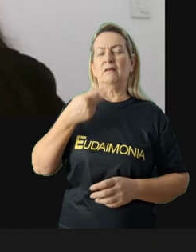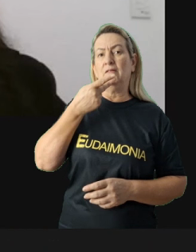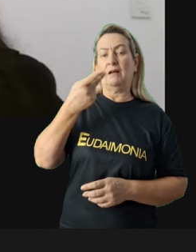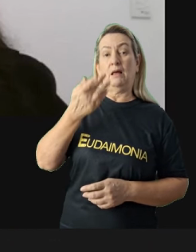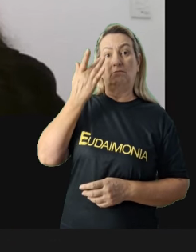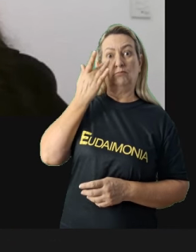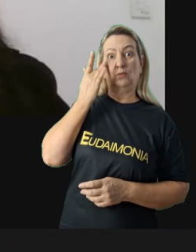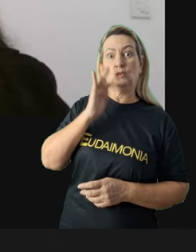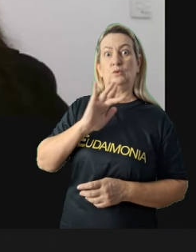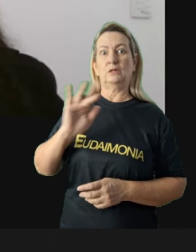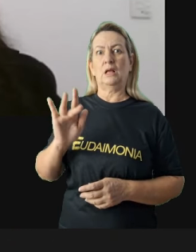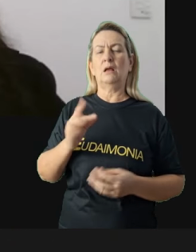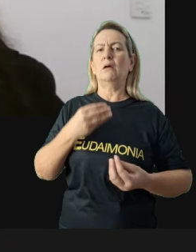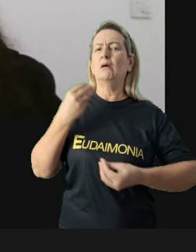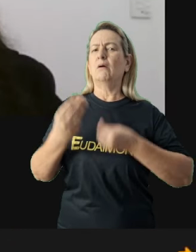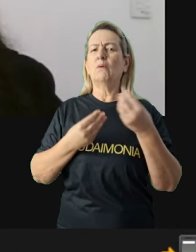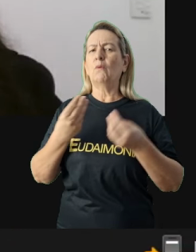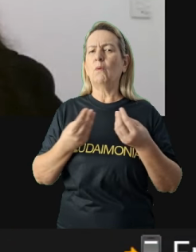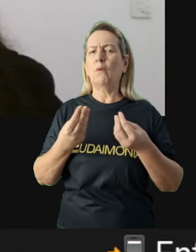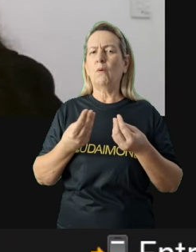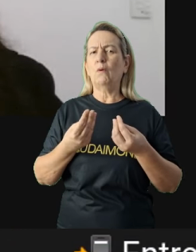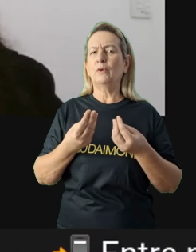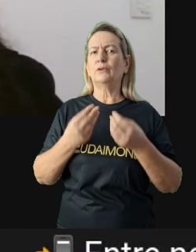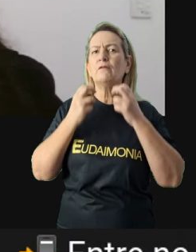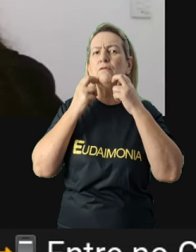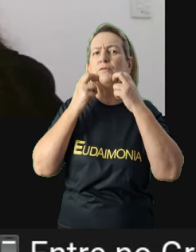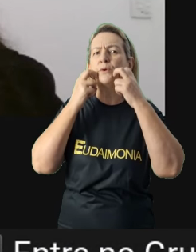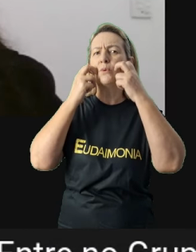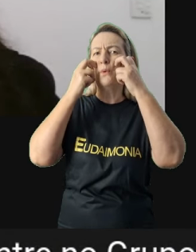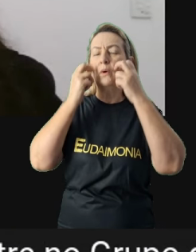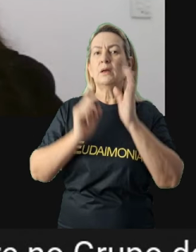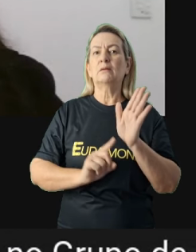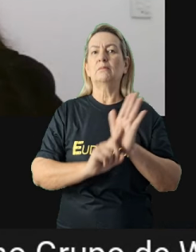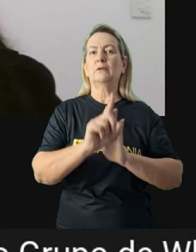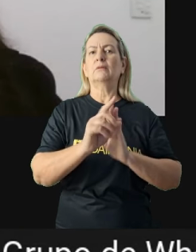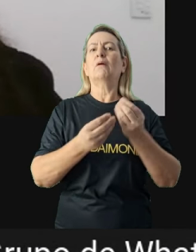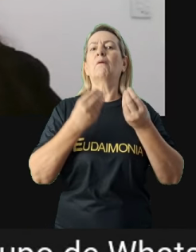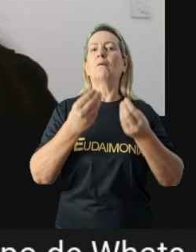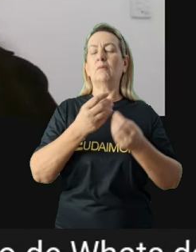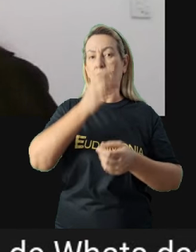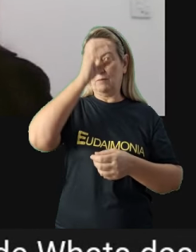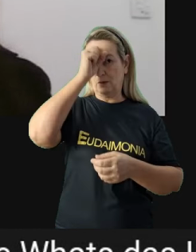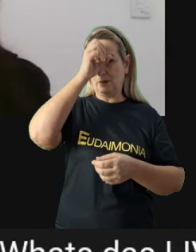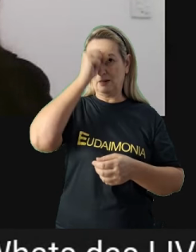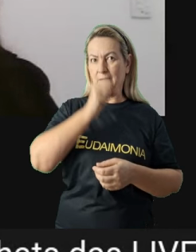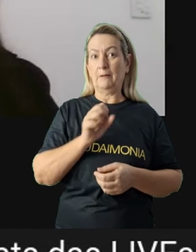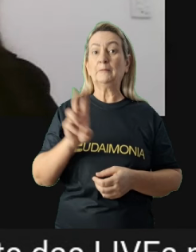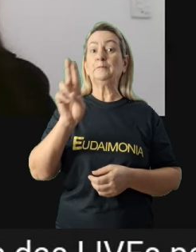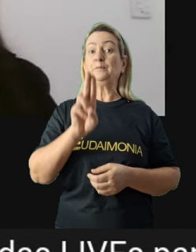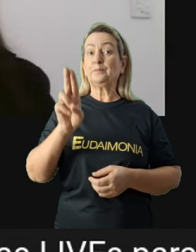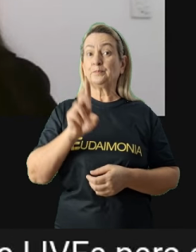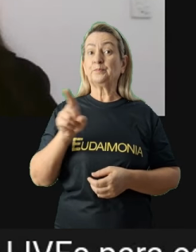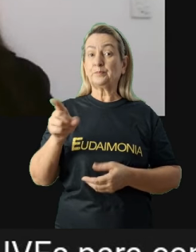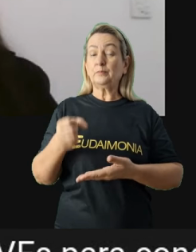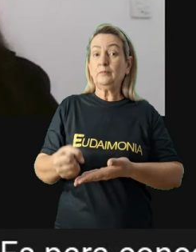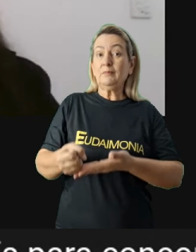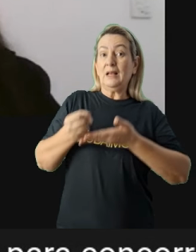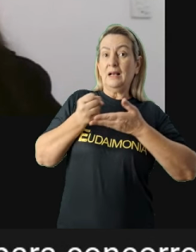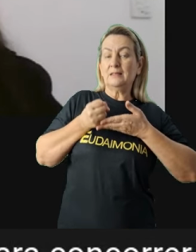vergonha de perguntar e falar que eu não sei. Como é que eu saio desse processo se eu tenho vergonha de perguntar? Tudo